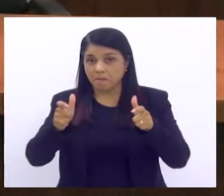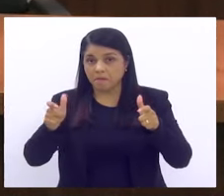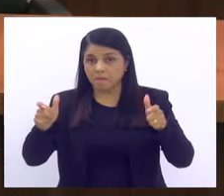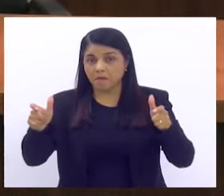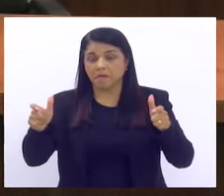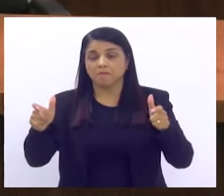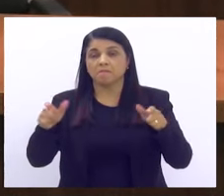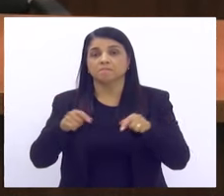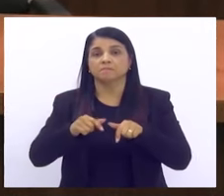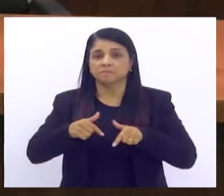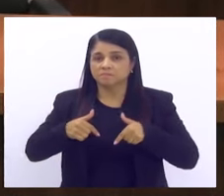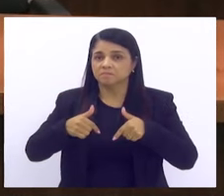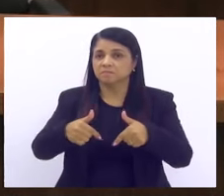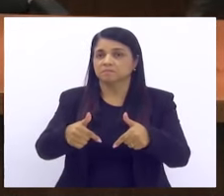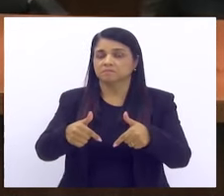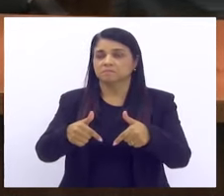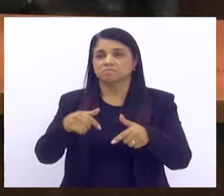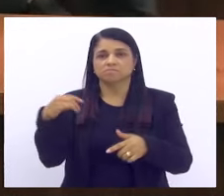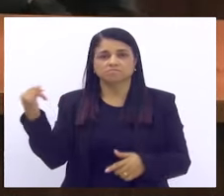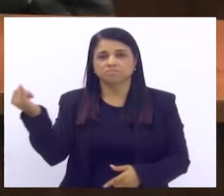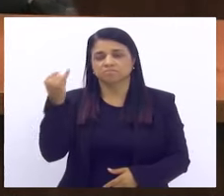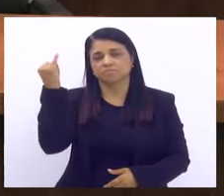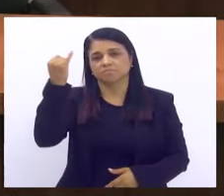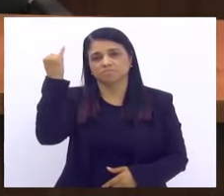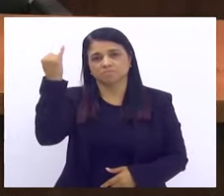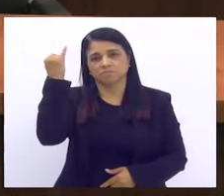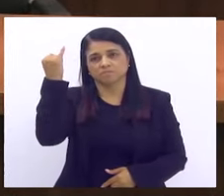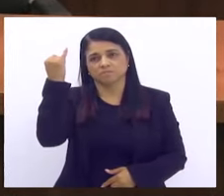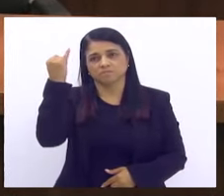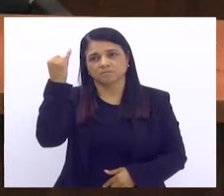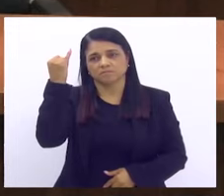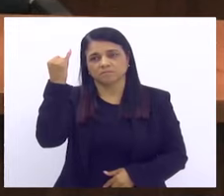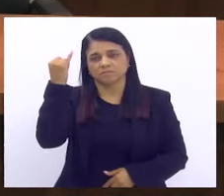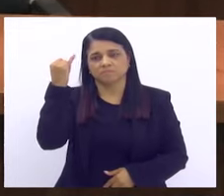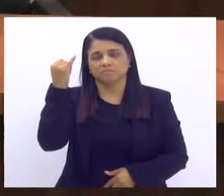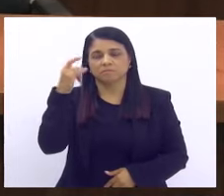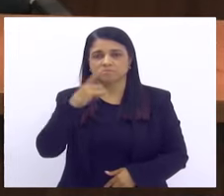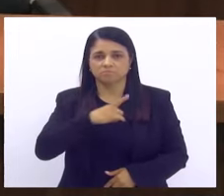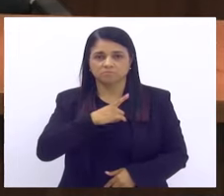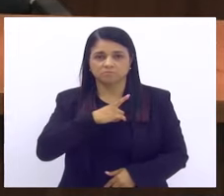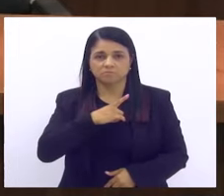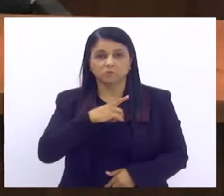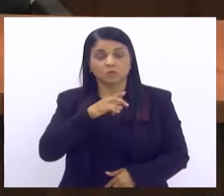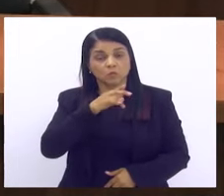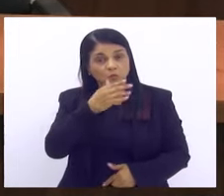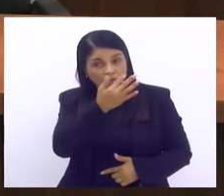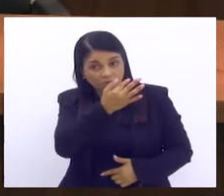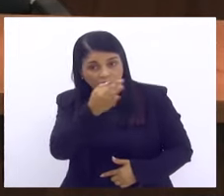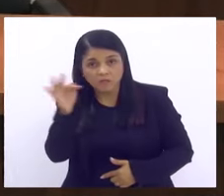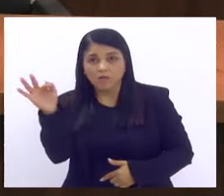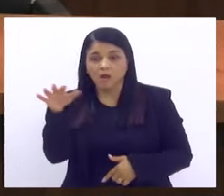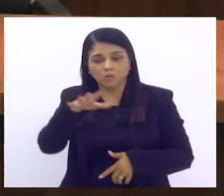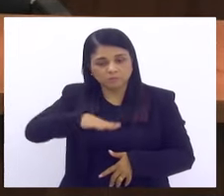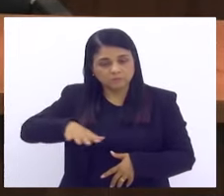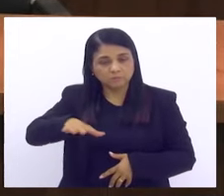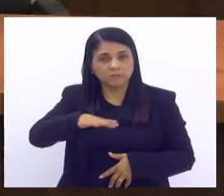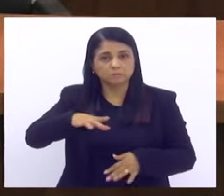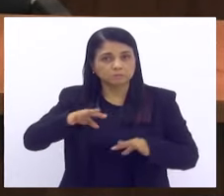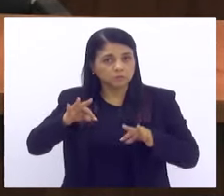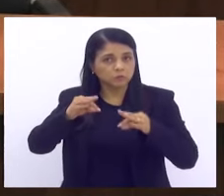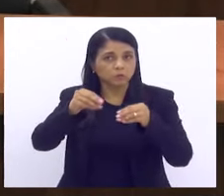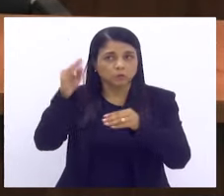uma iniciativa muito importante, que tem que se dar, inclusive, no âmbito federal, para alcançar o país